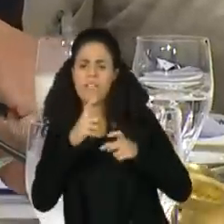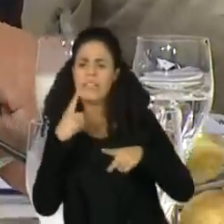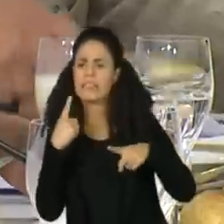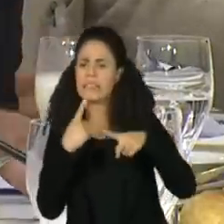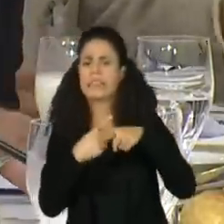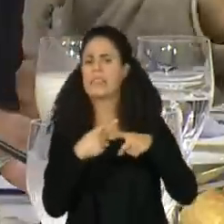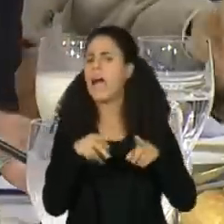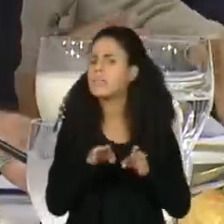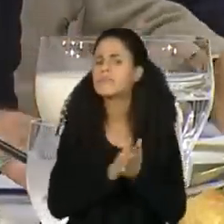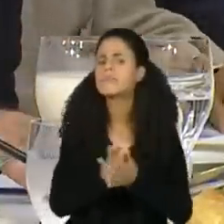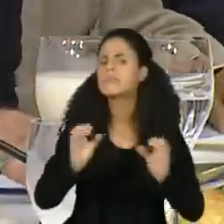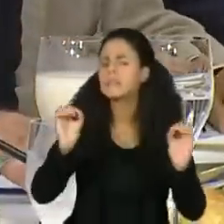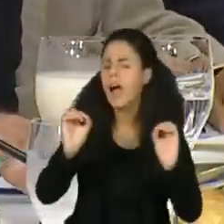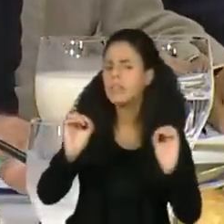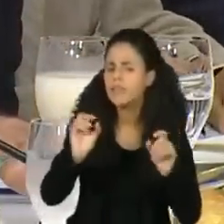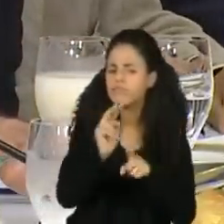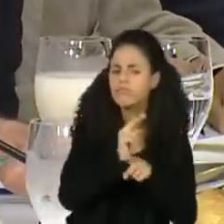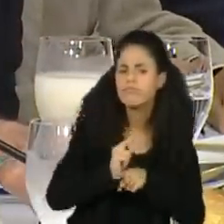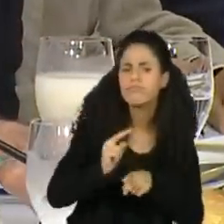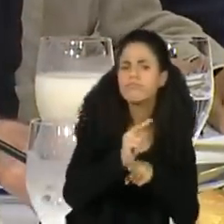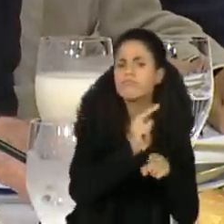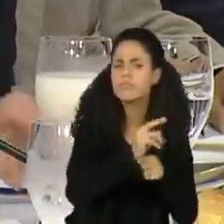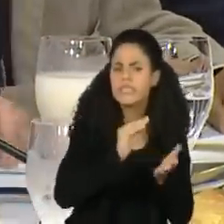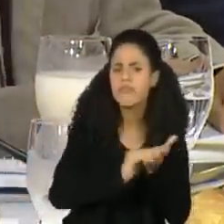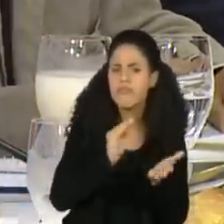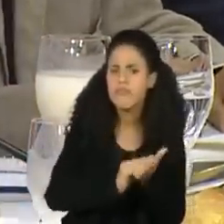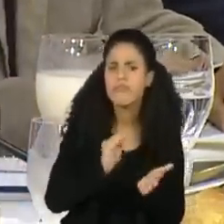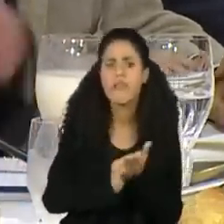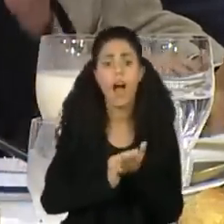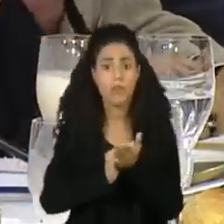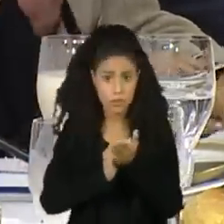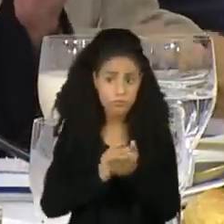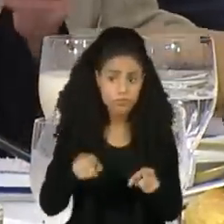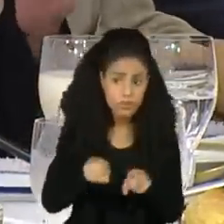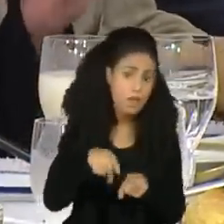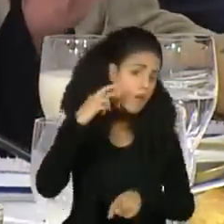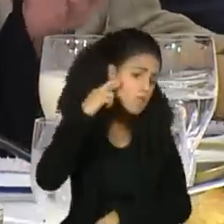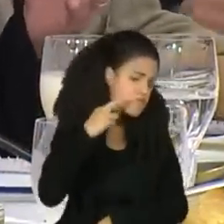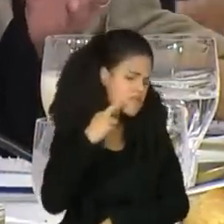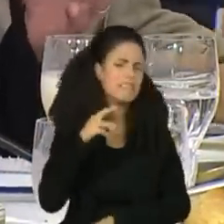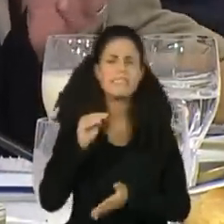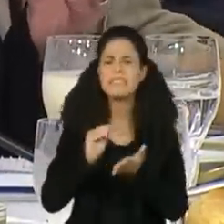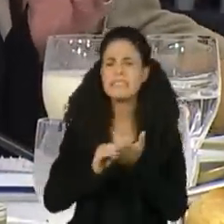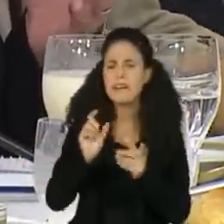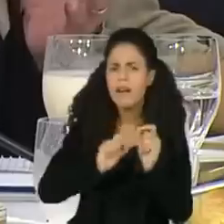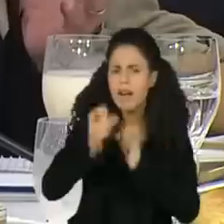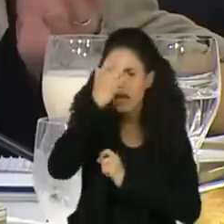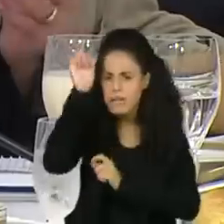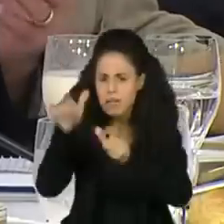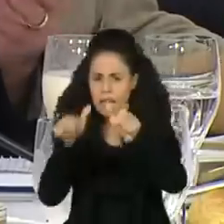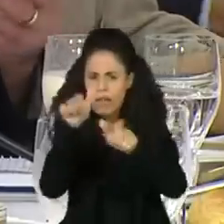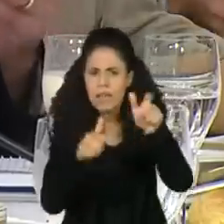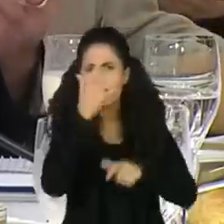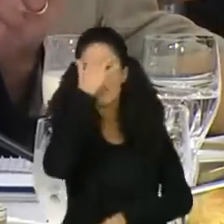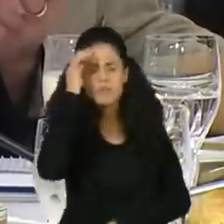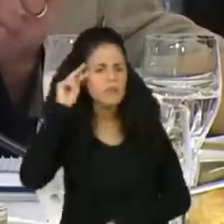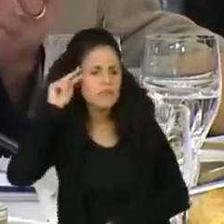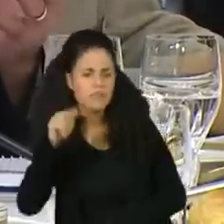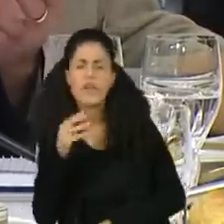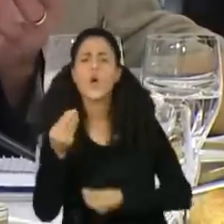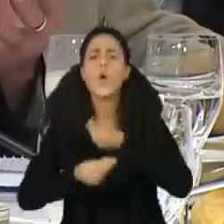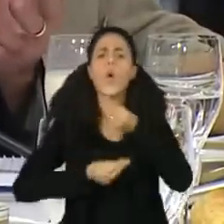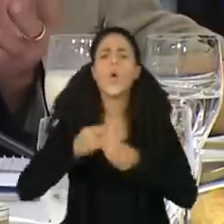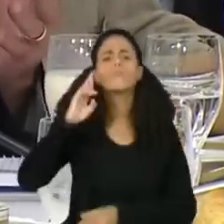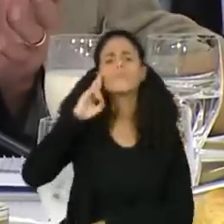meio ambiente e por exemplo Ministro meio ambiente estava na Rondônia essa semana é como uma galera da Mata ver mas como o